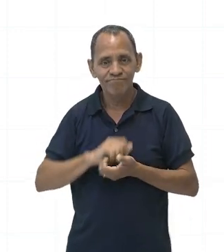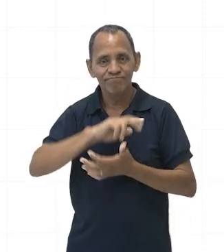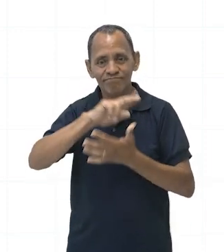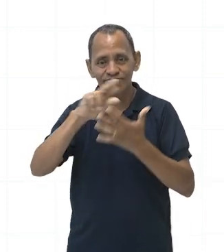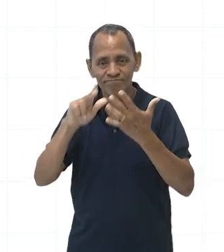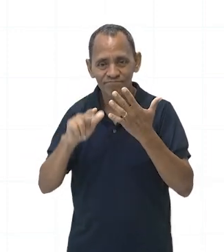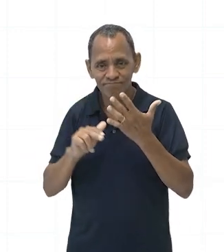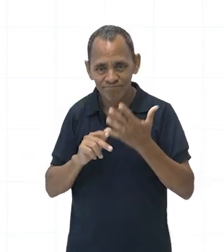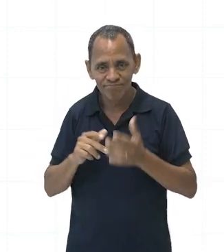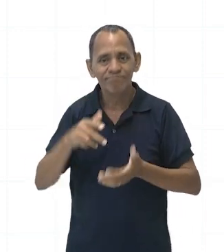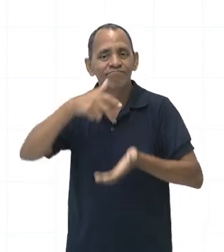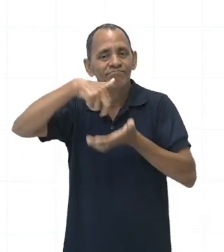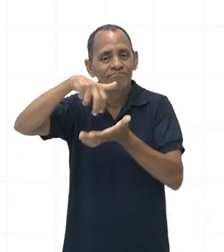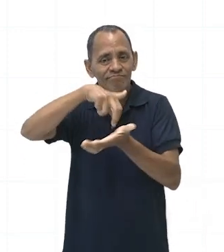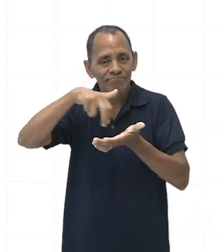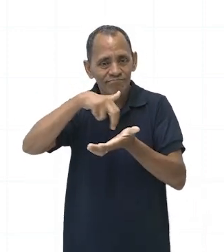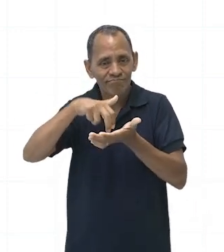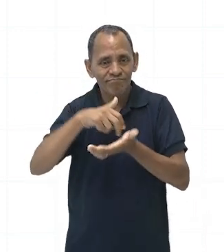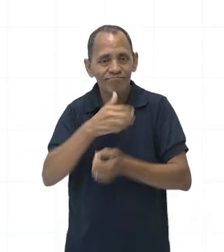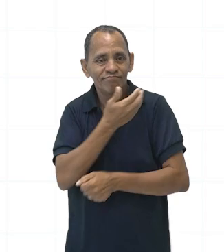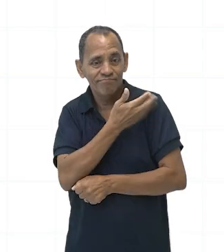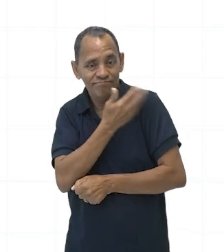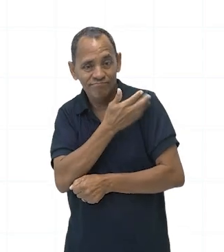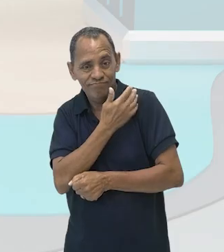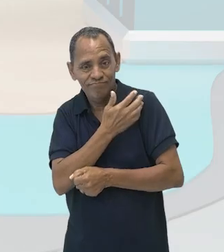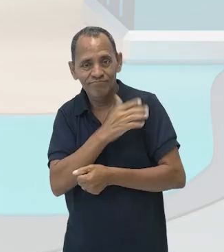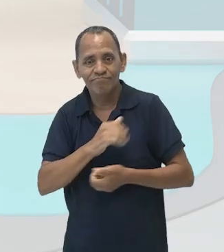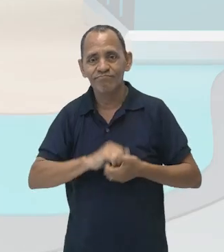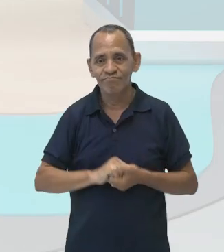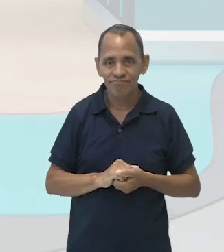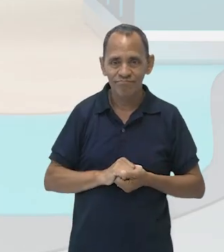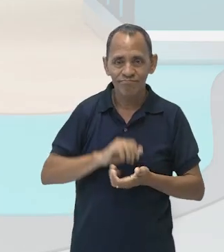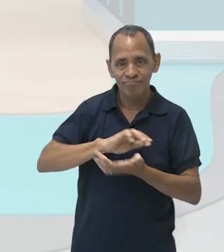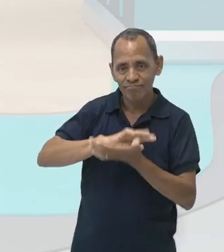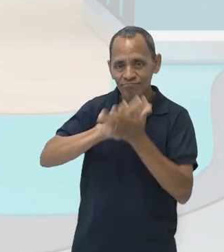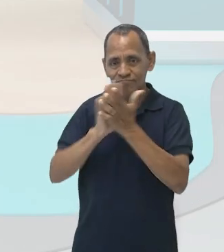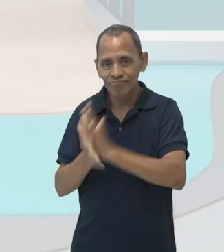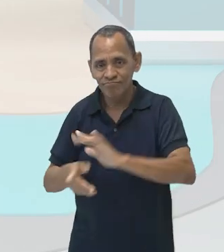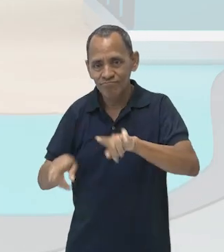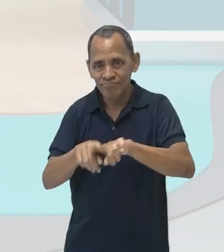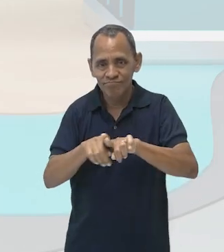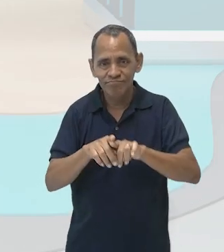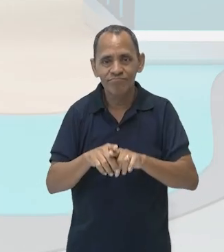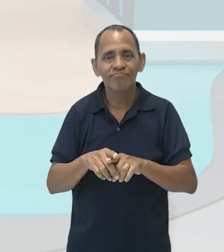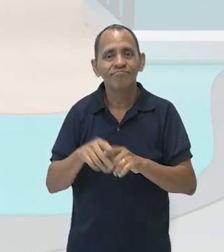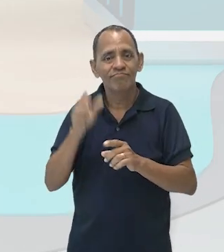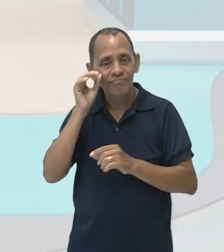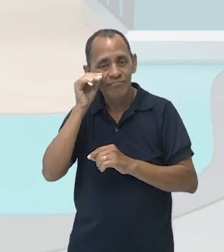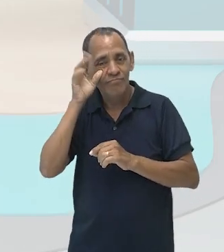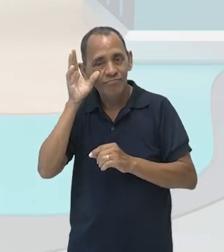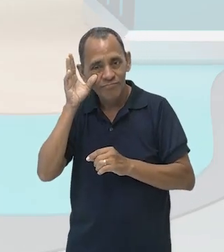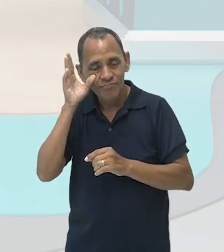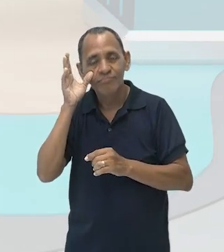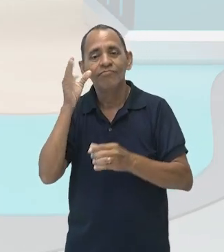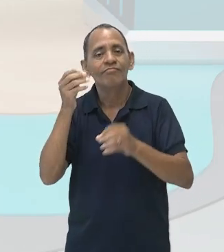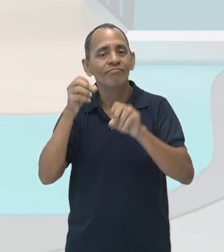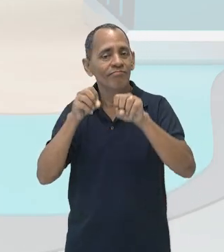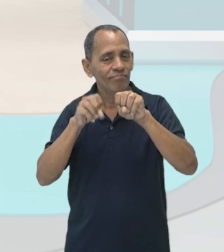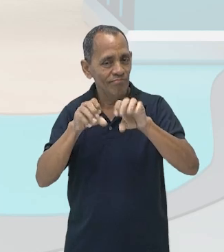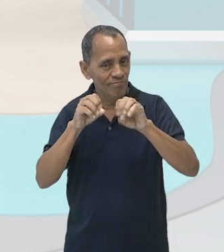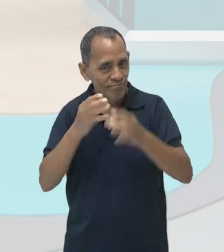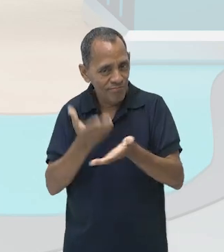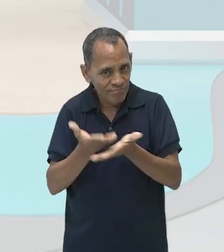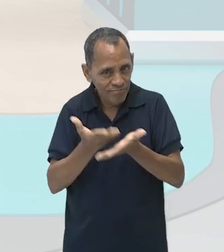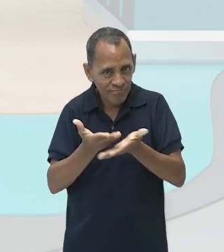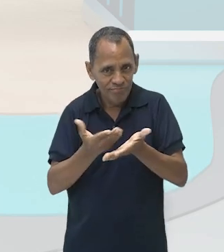dança, estereótipos e preconceitos. E aí, estão curiosos para saber o que nós iremos explorar sobre